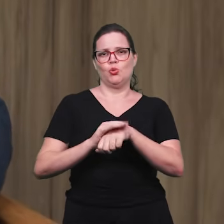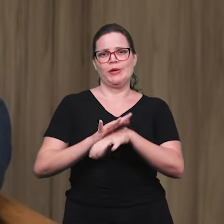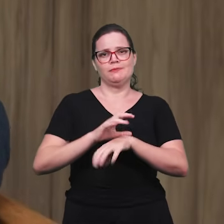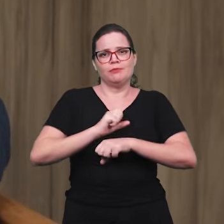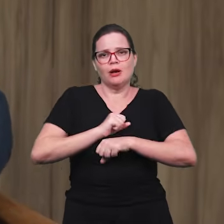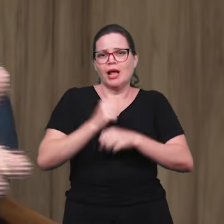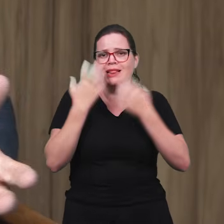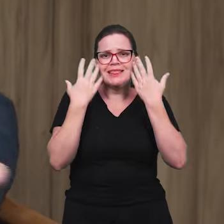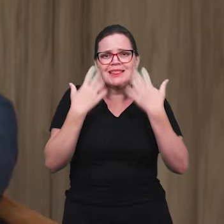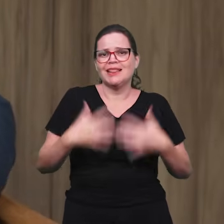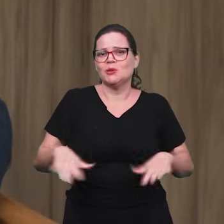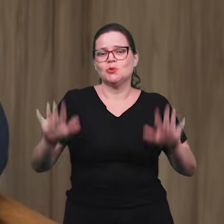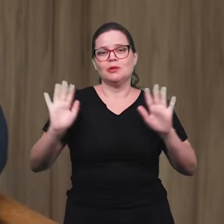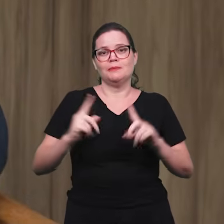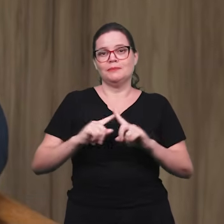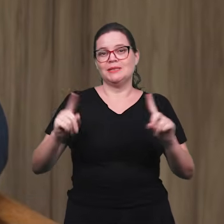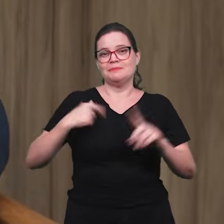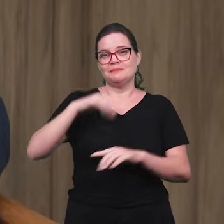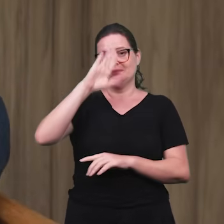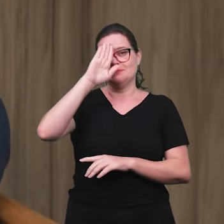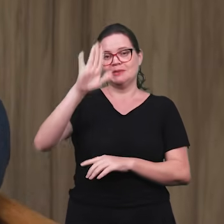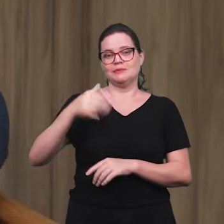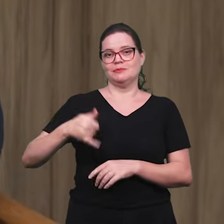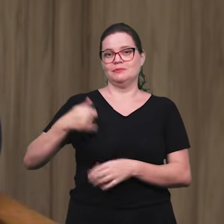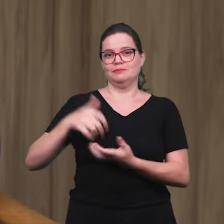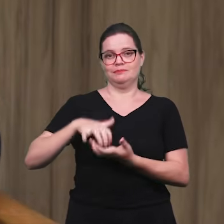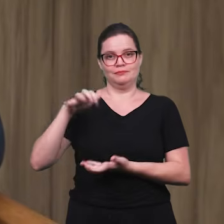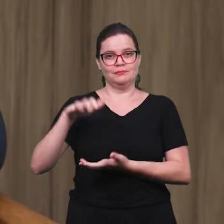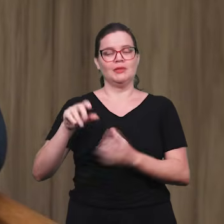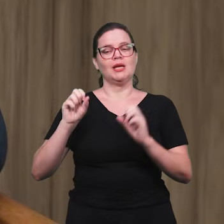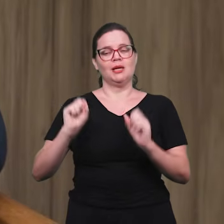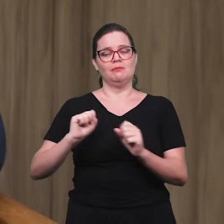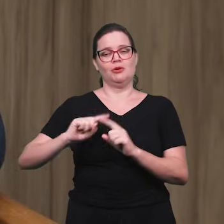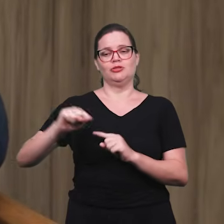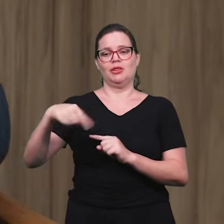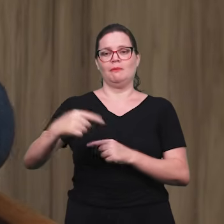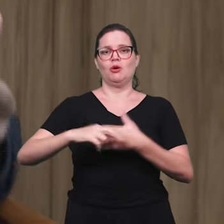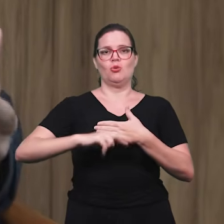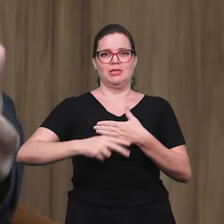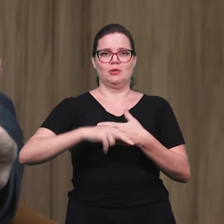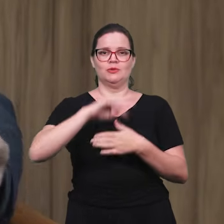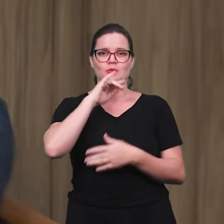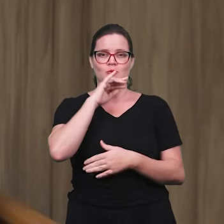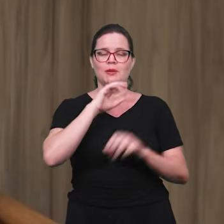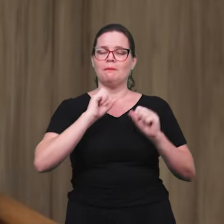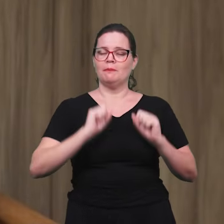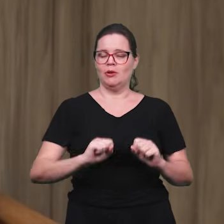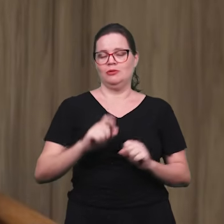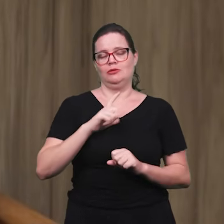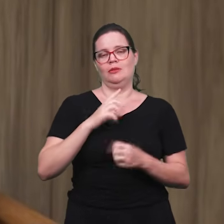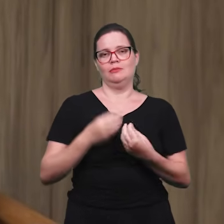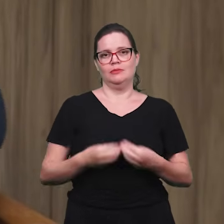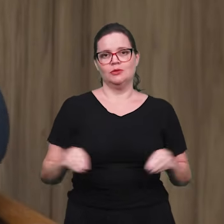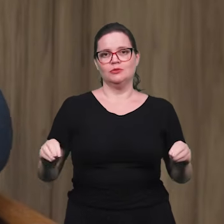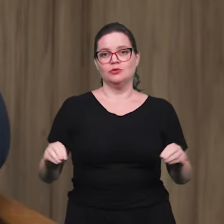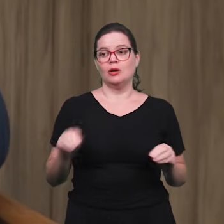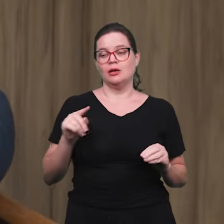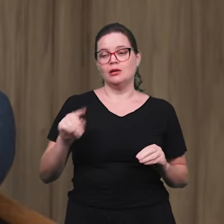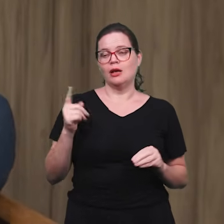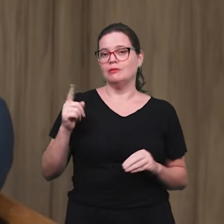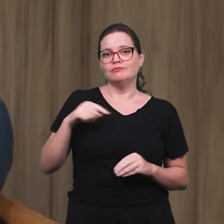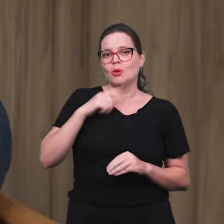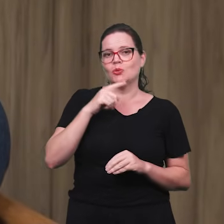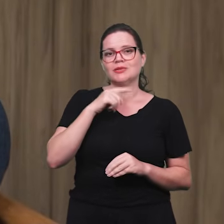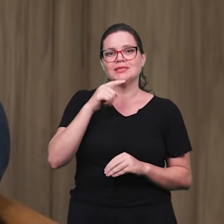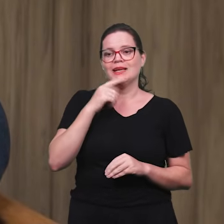vêm, e essas patologias, principalmente do idoso, elas trazem consequências, ela traz alguma sequela que